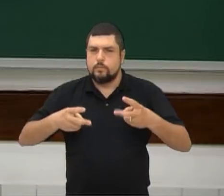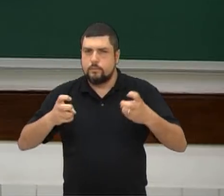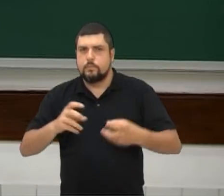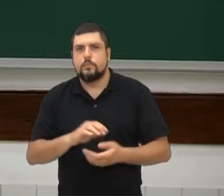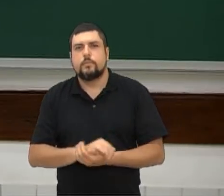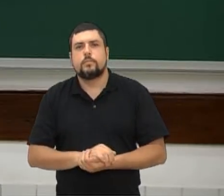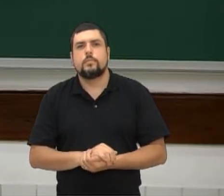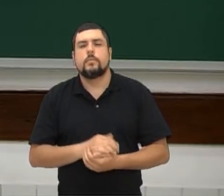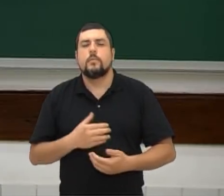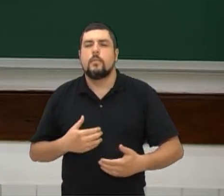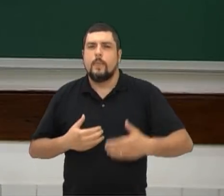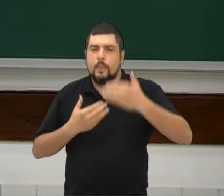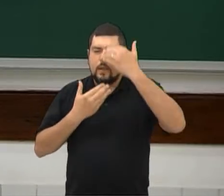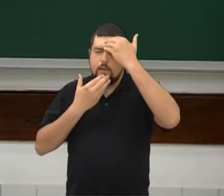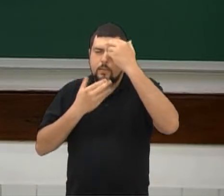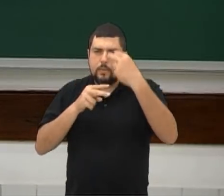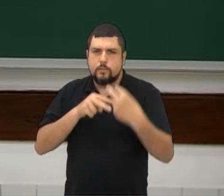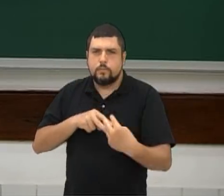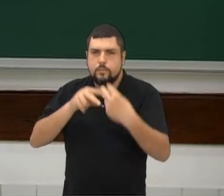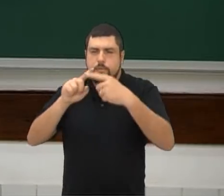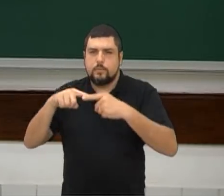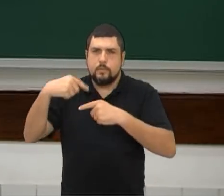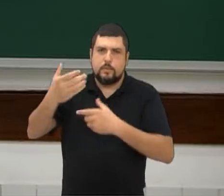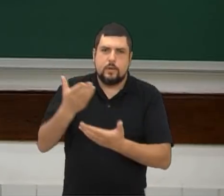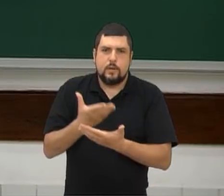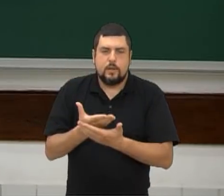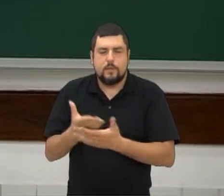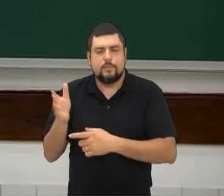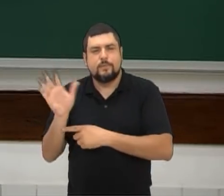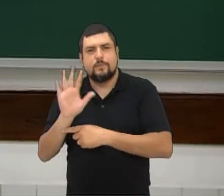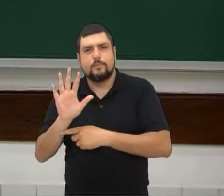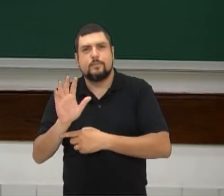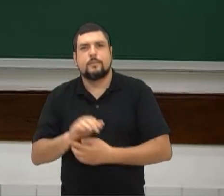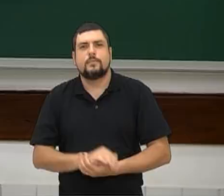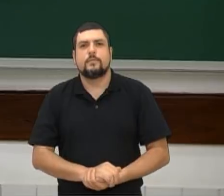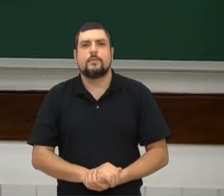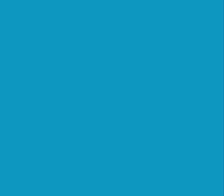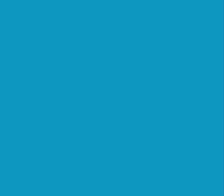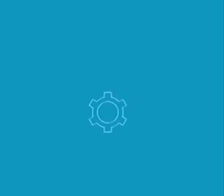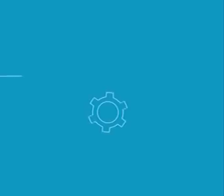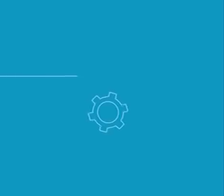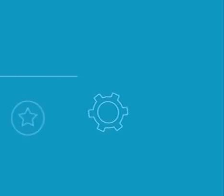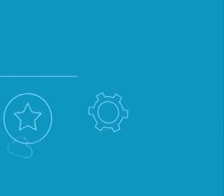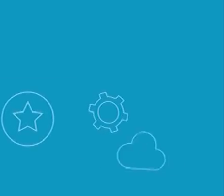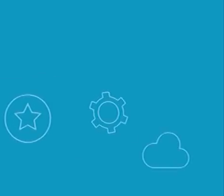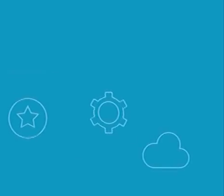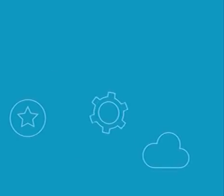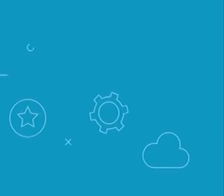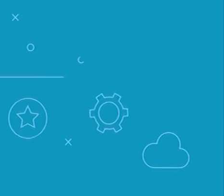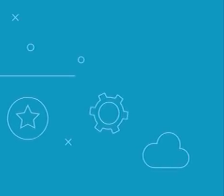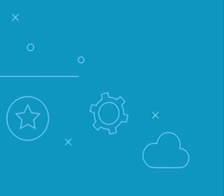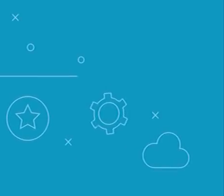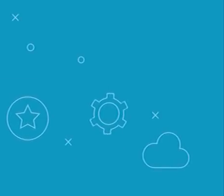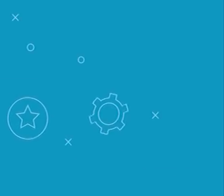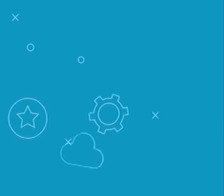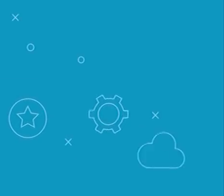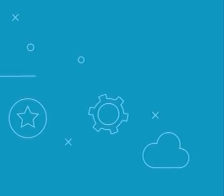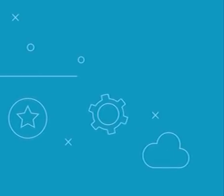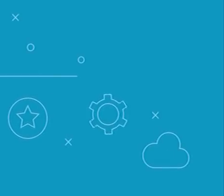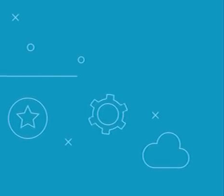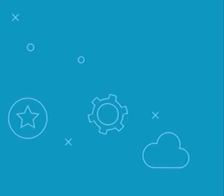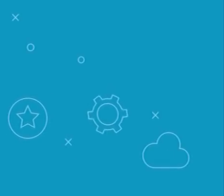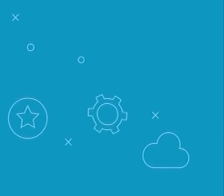filmes. Agradeço e espero vocês na próxima aula. Até lá!